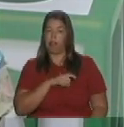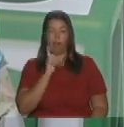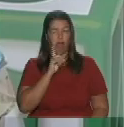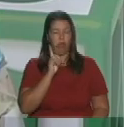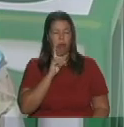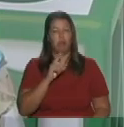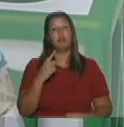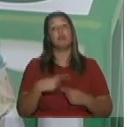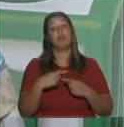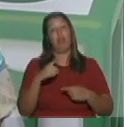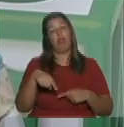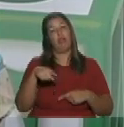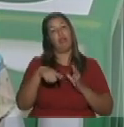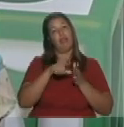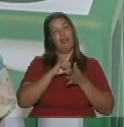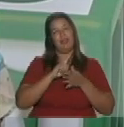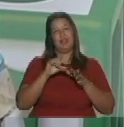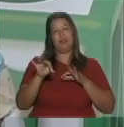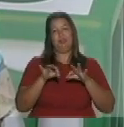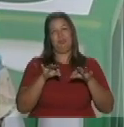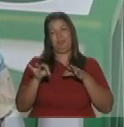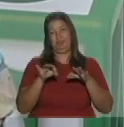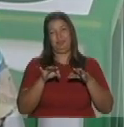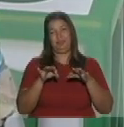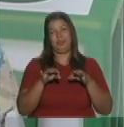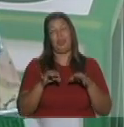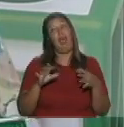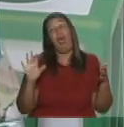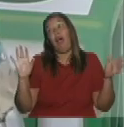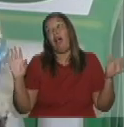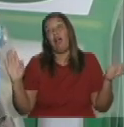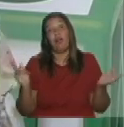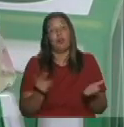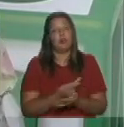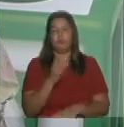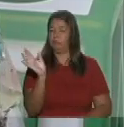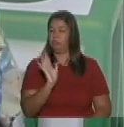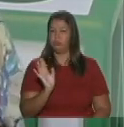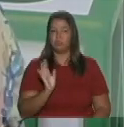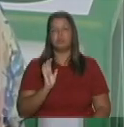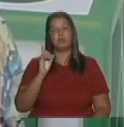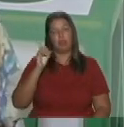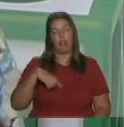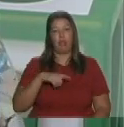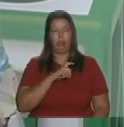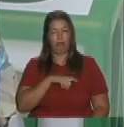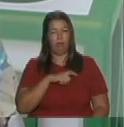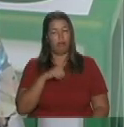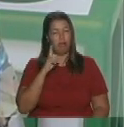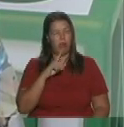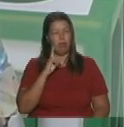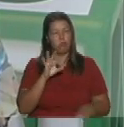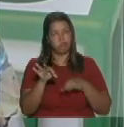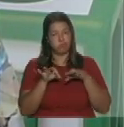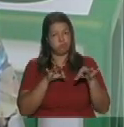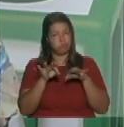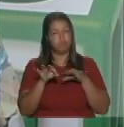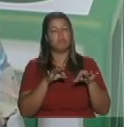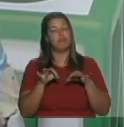muito perverso, porque é planejado, não é solto, né? Não é, aconteceu, não foi legal. Não,